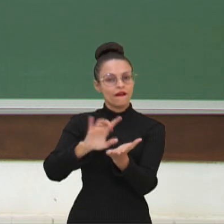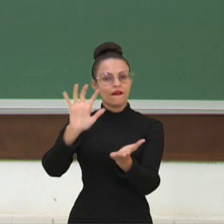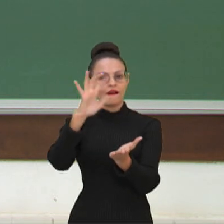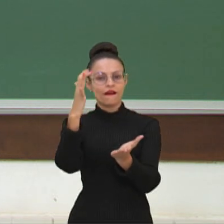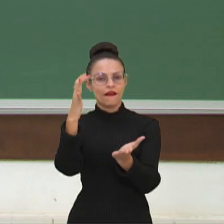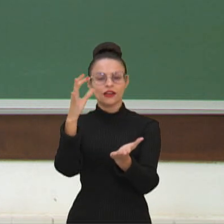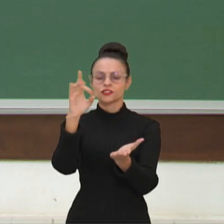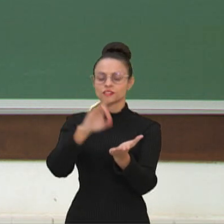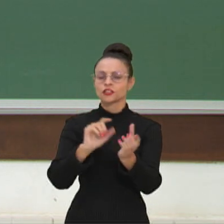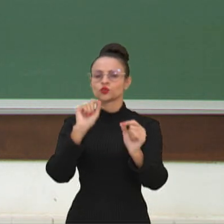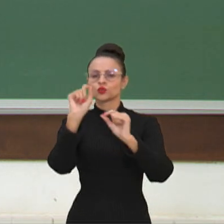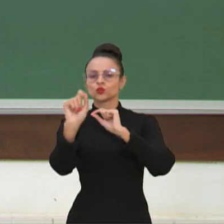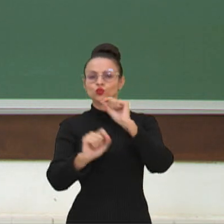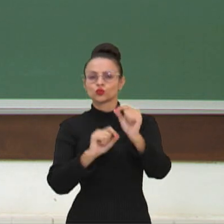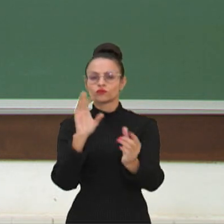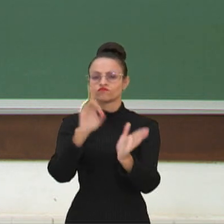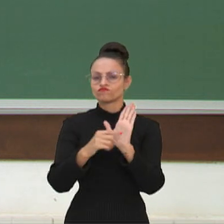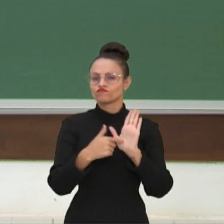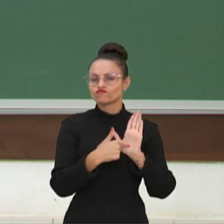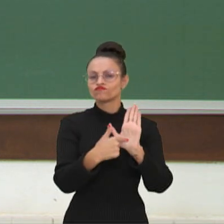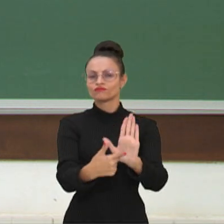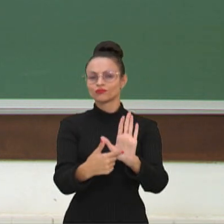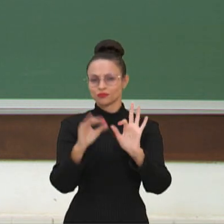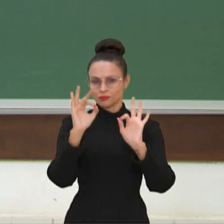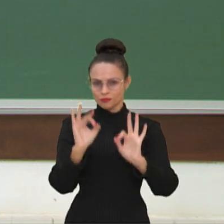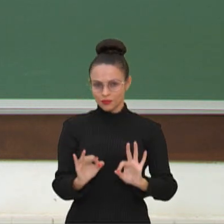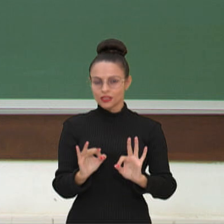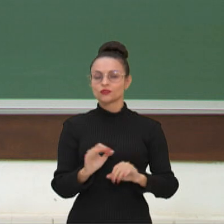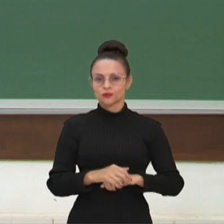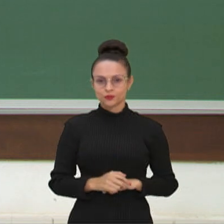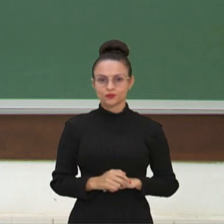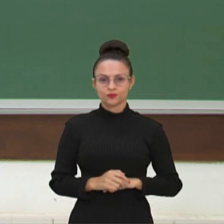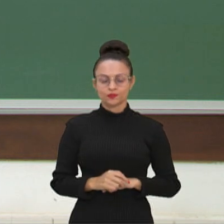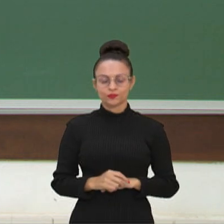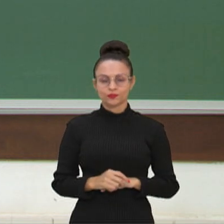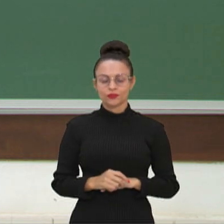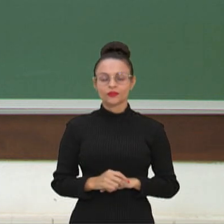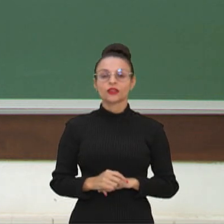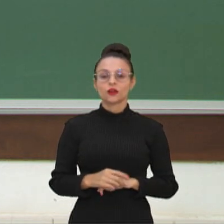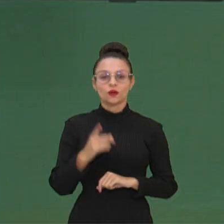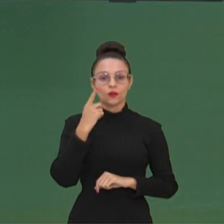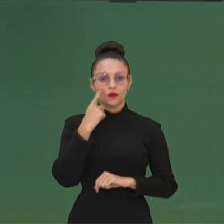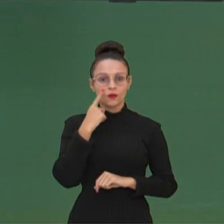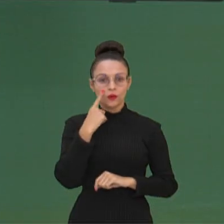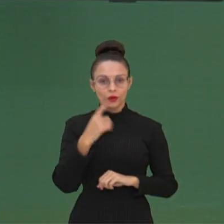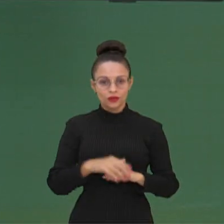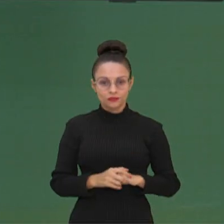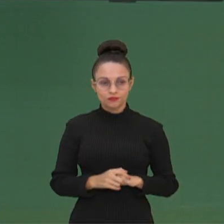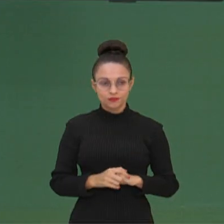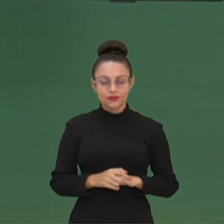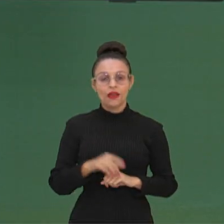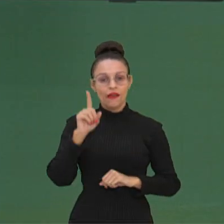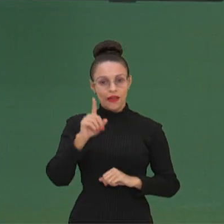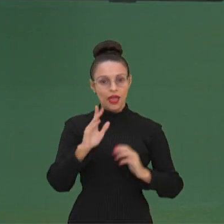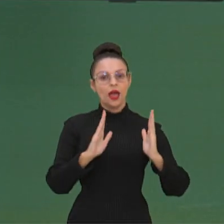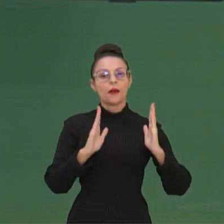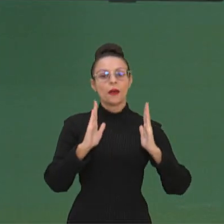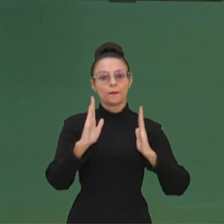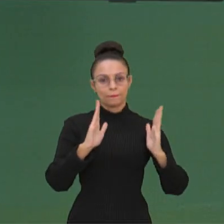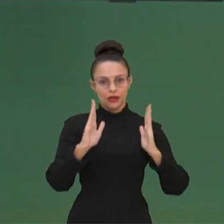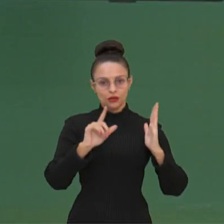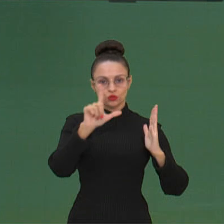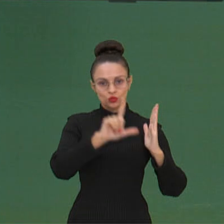B, idealizar a mulher e criticar a sociedade. Puxa vida, de novo apareceu idealizar a mulher, tá ficando